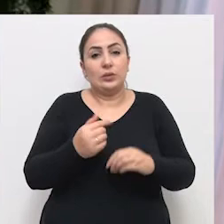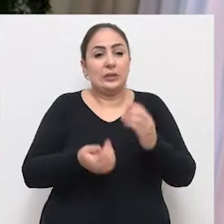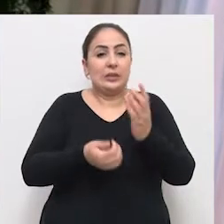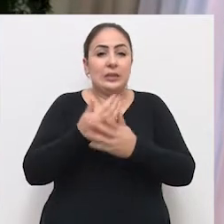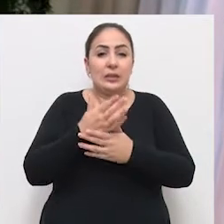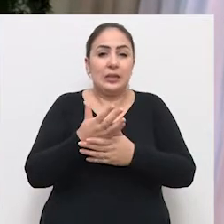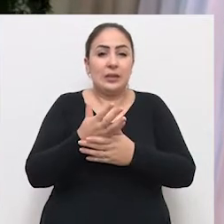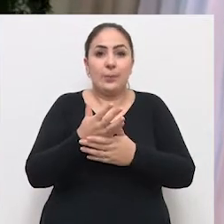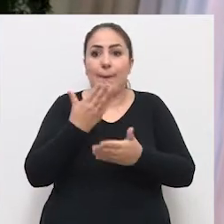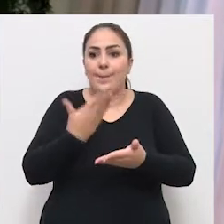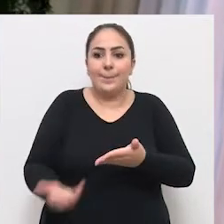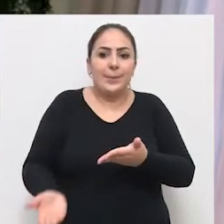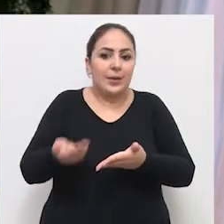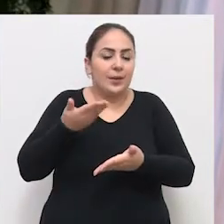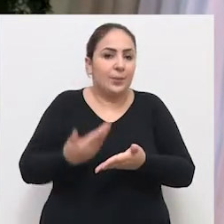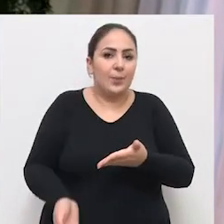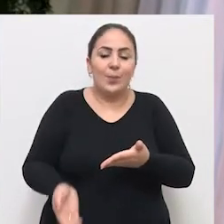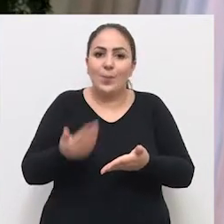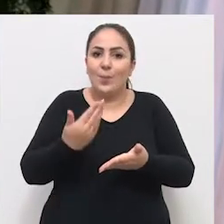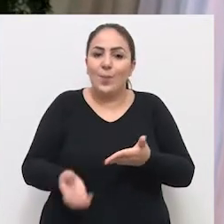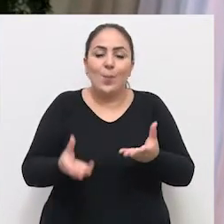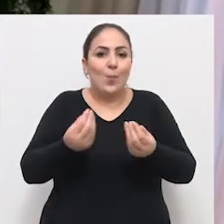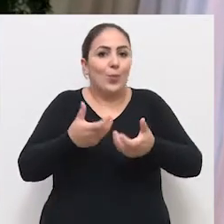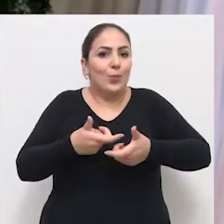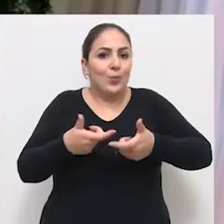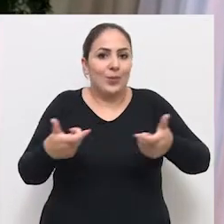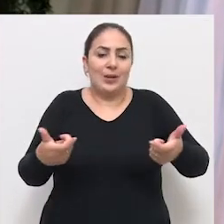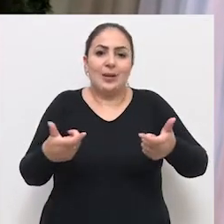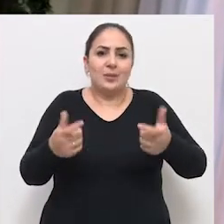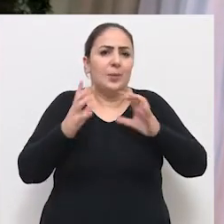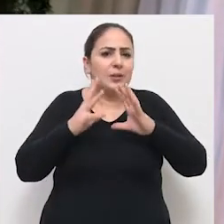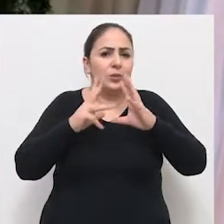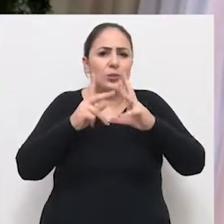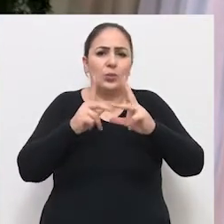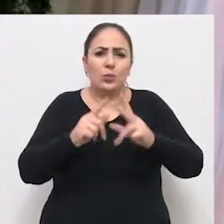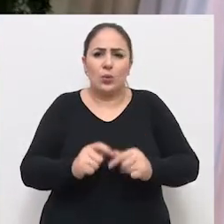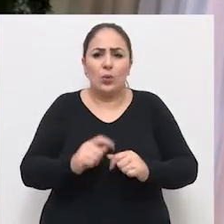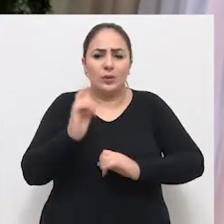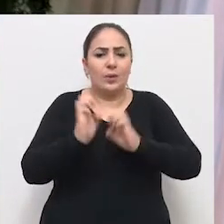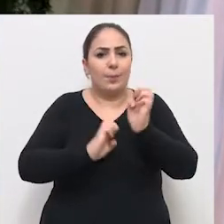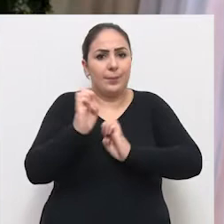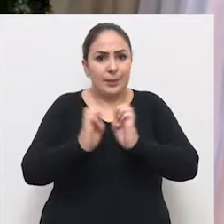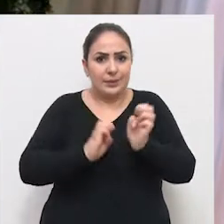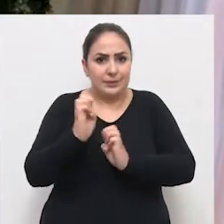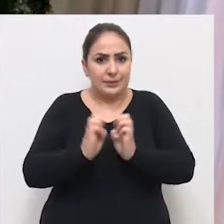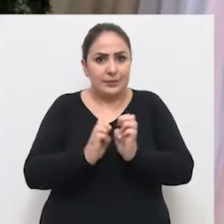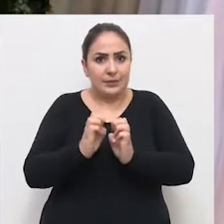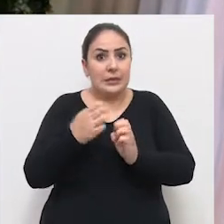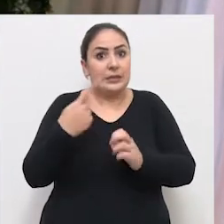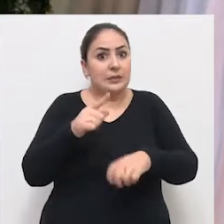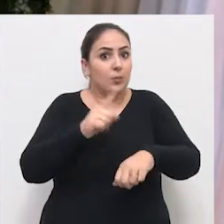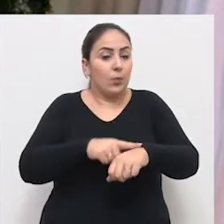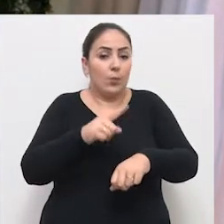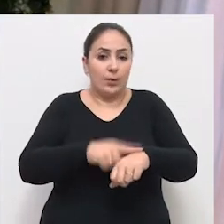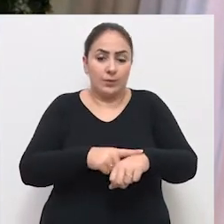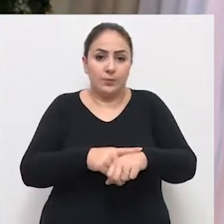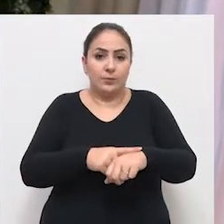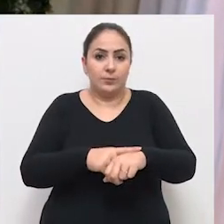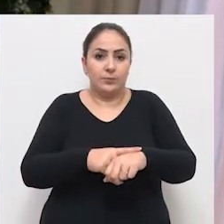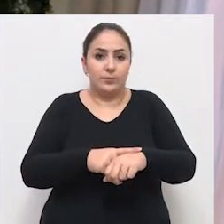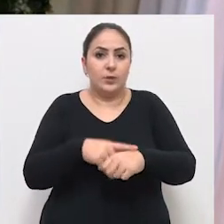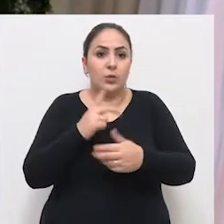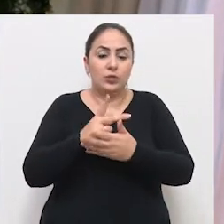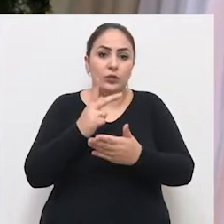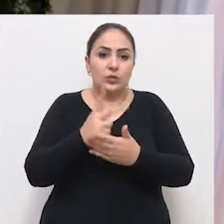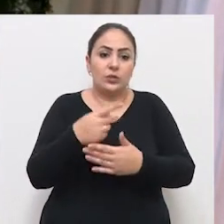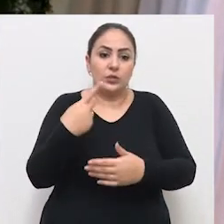esse que gera uma perda muito grande para todas as empresas nesse